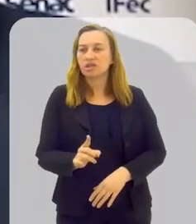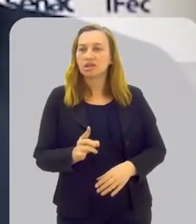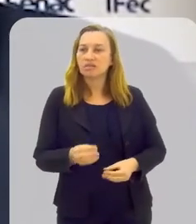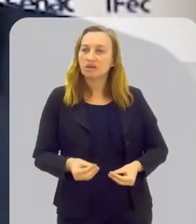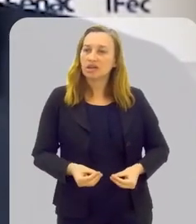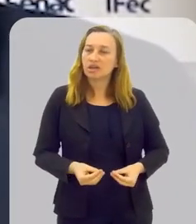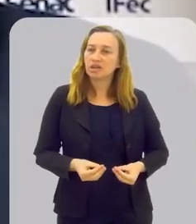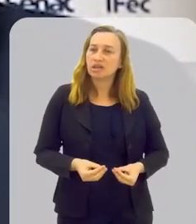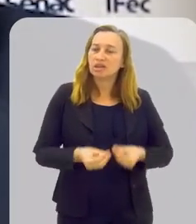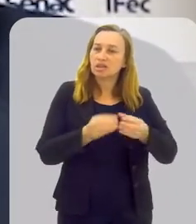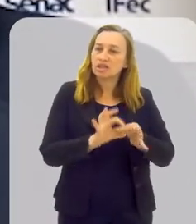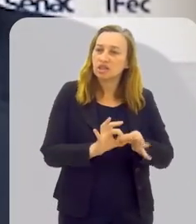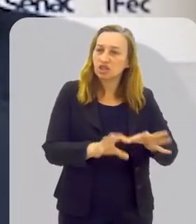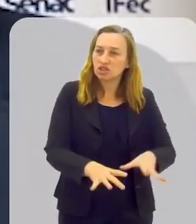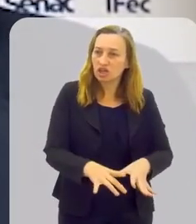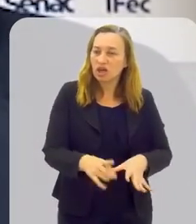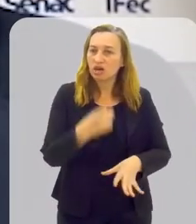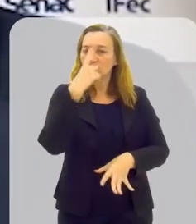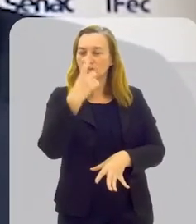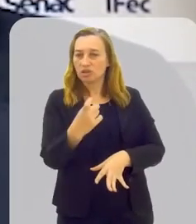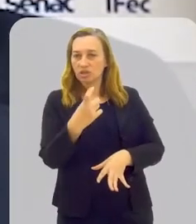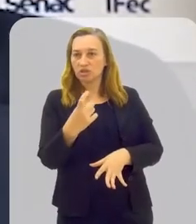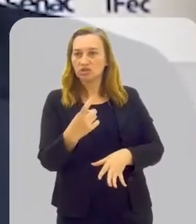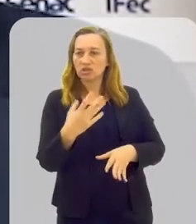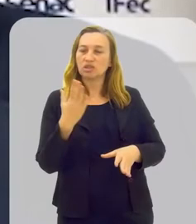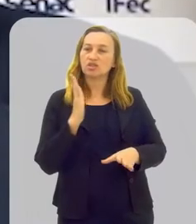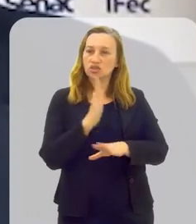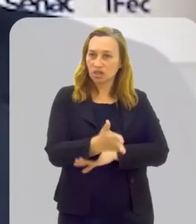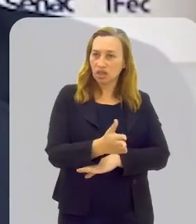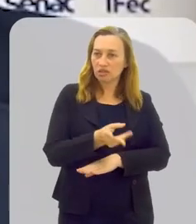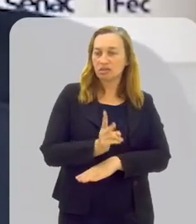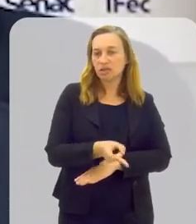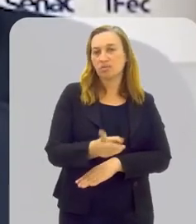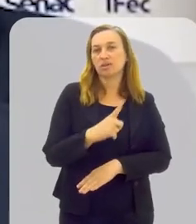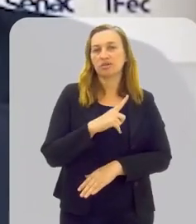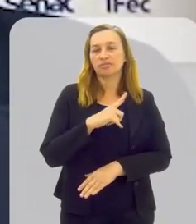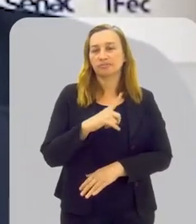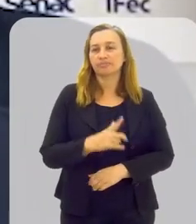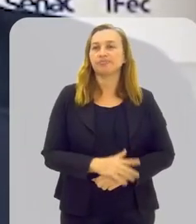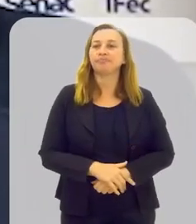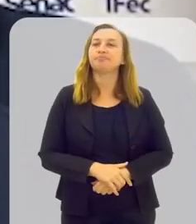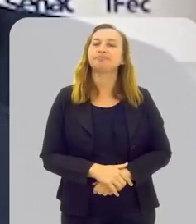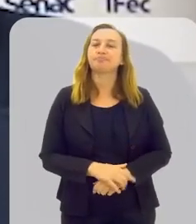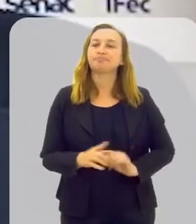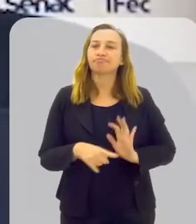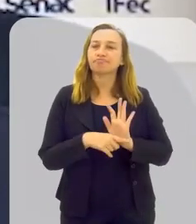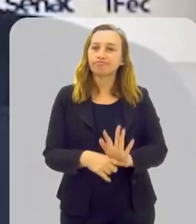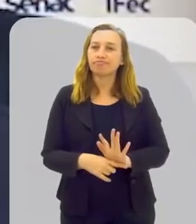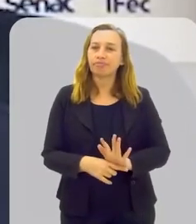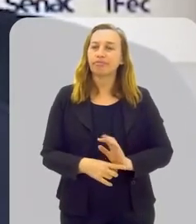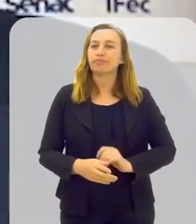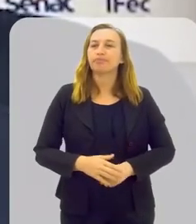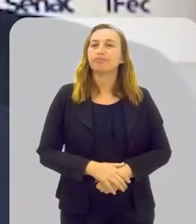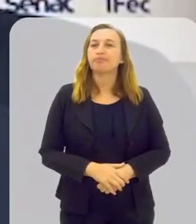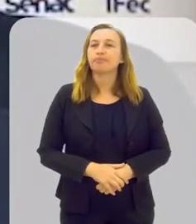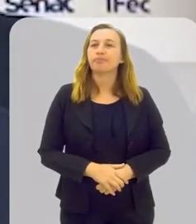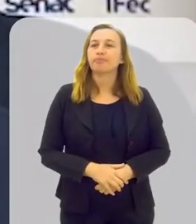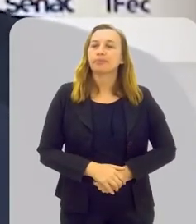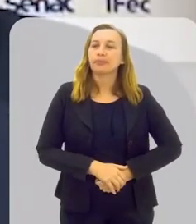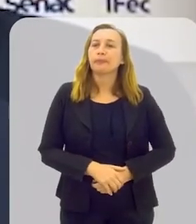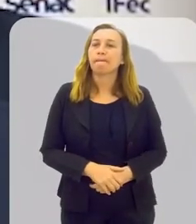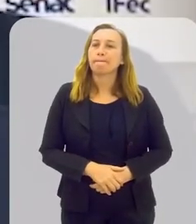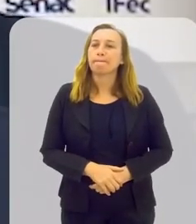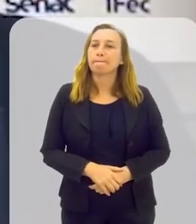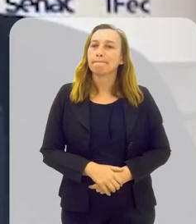e vai fazer o descarte Só não vai ter um beneficiamento direto mas indireto Todos nós temos né então hoje ela tem